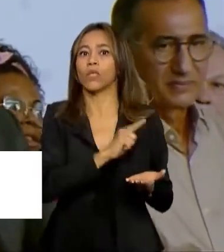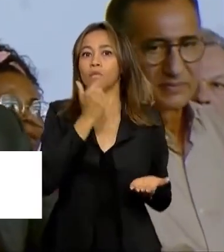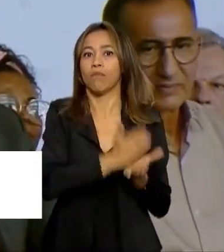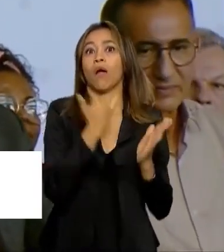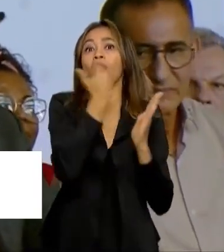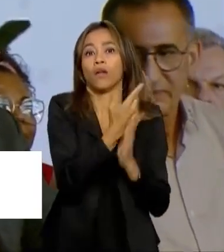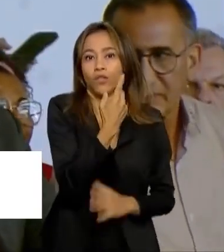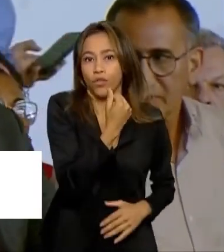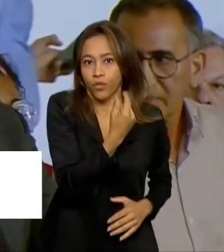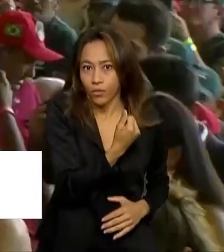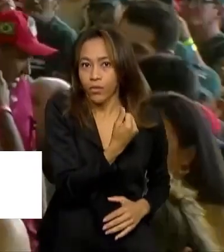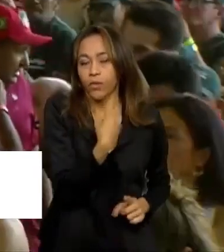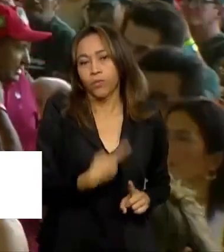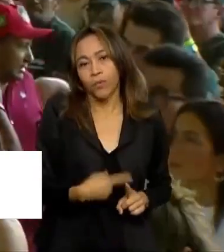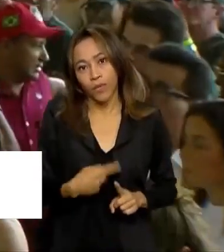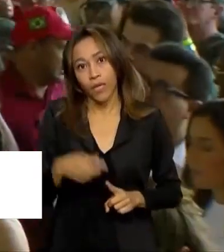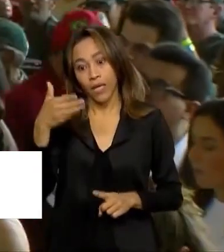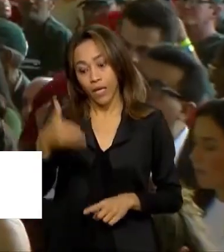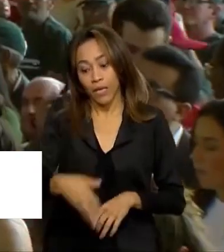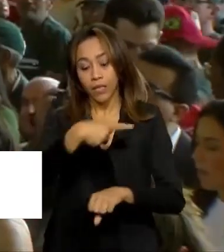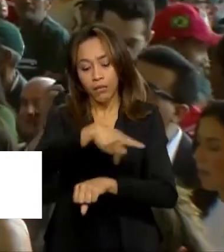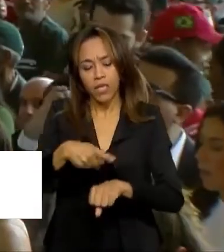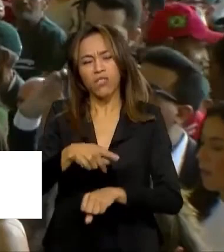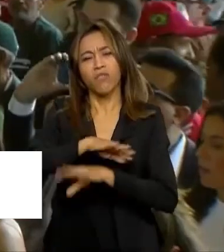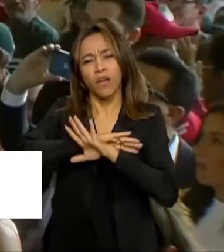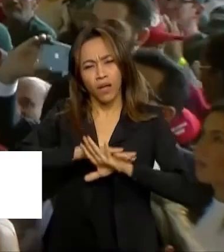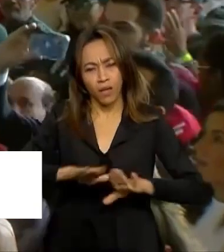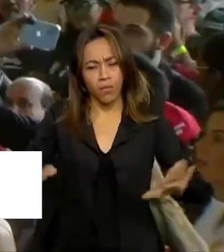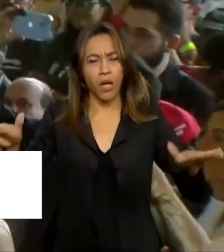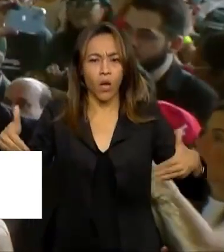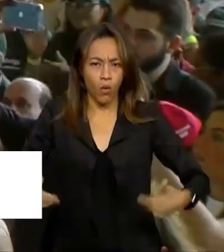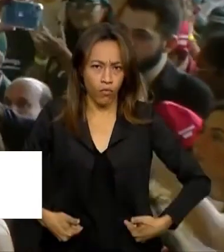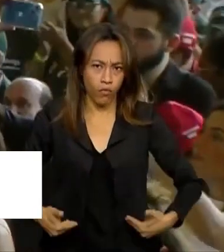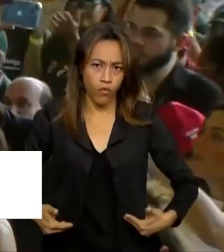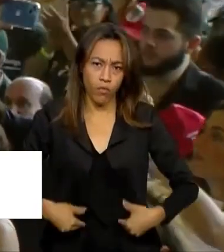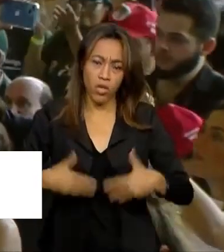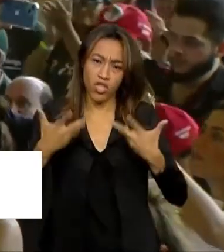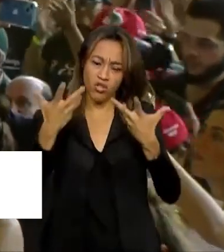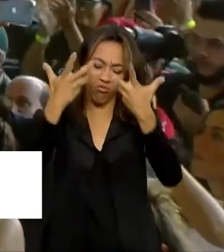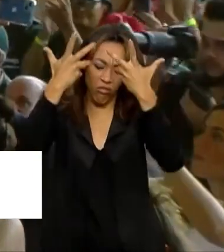esse país vai acabar com a fome outra vez e a gente não gosta de ser pobre.